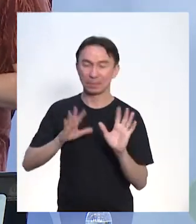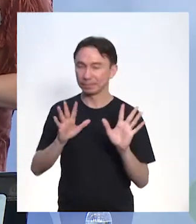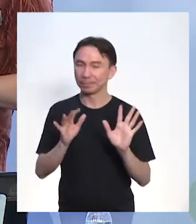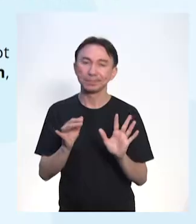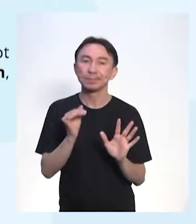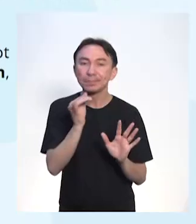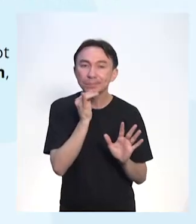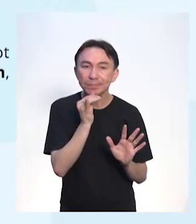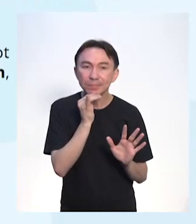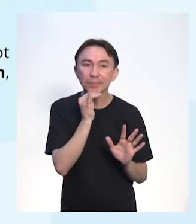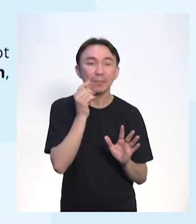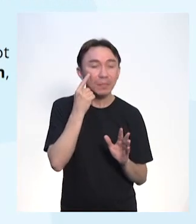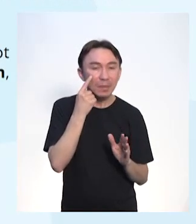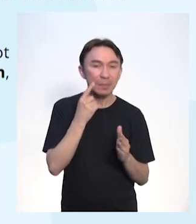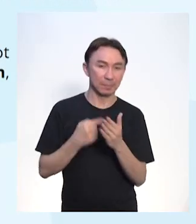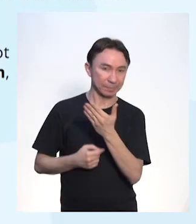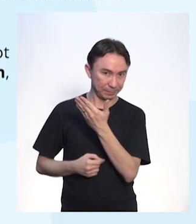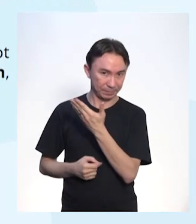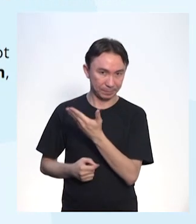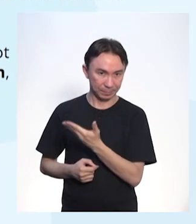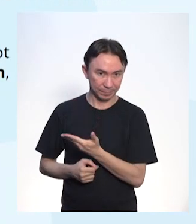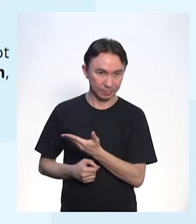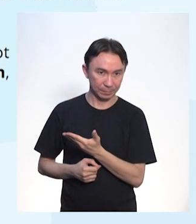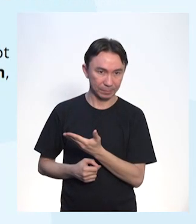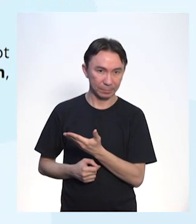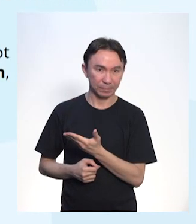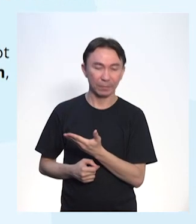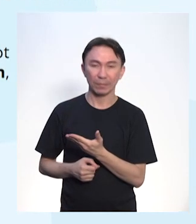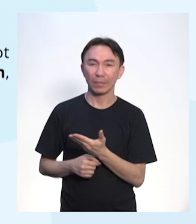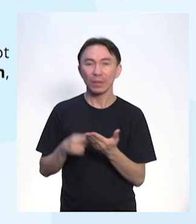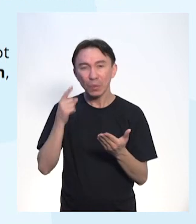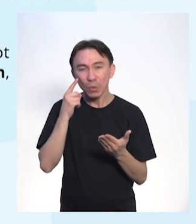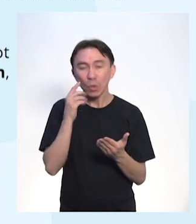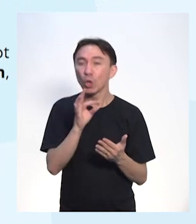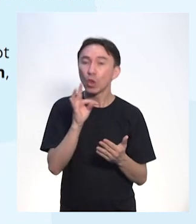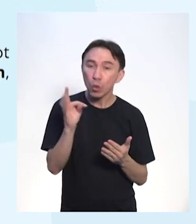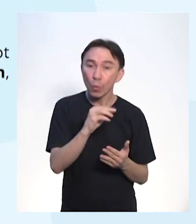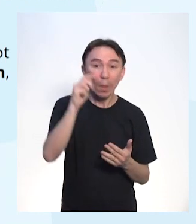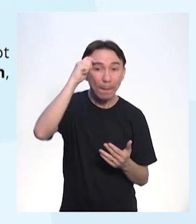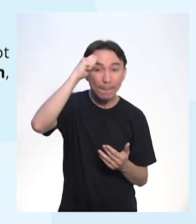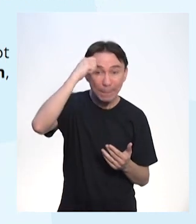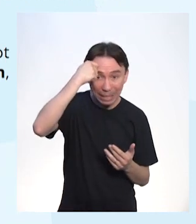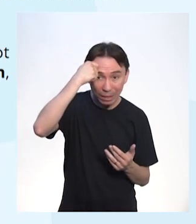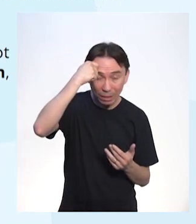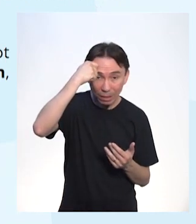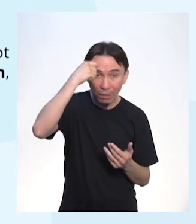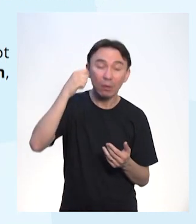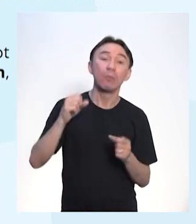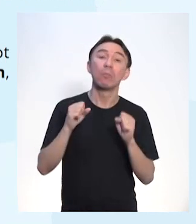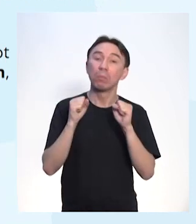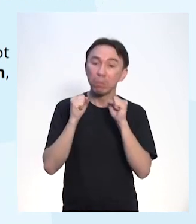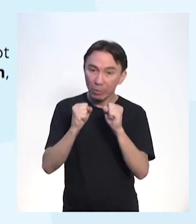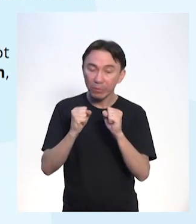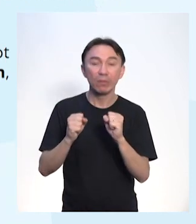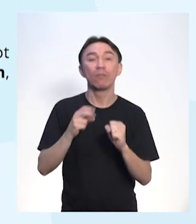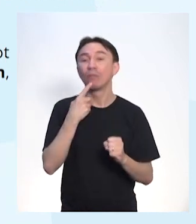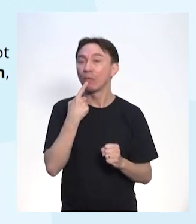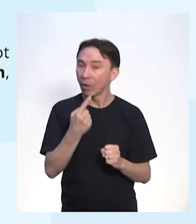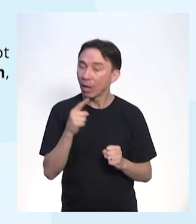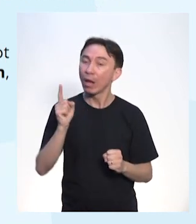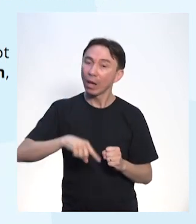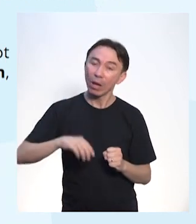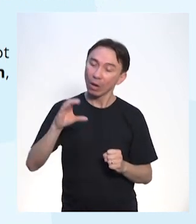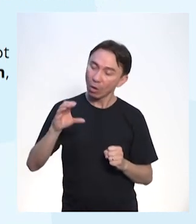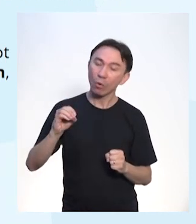vamos para esse slide que está aqui. Ó. Todas essas palavras que estão em negrito, a gente pode dizer que eles são cognatos. Como assim?